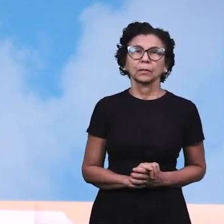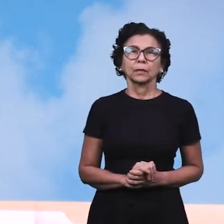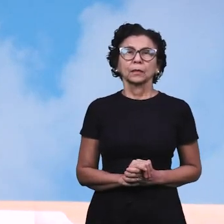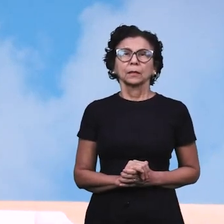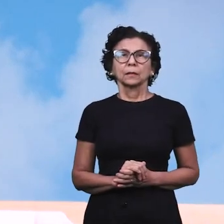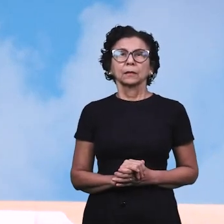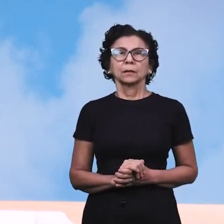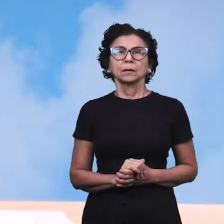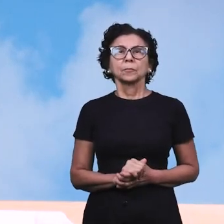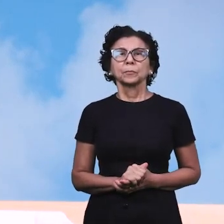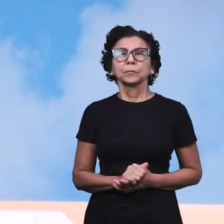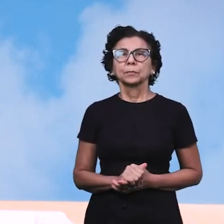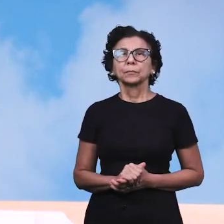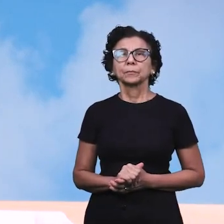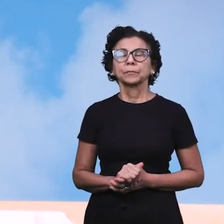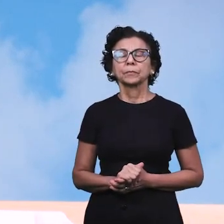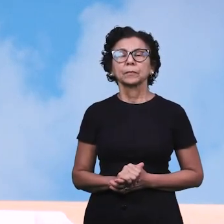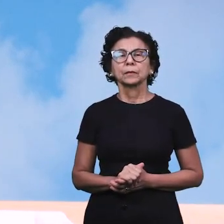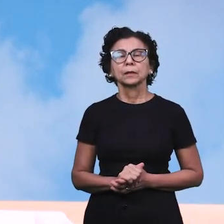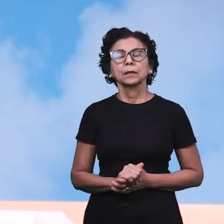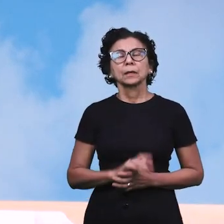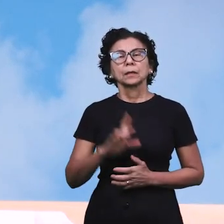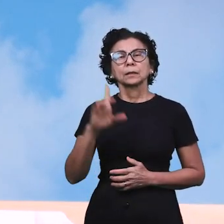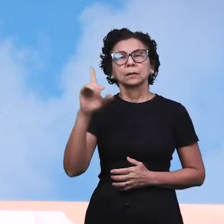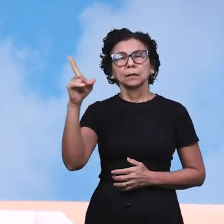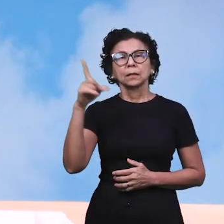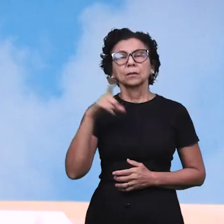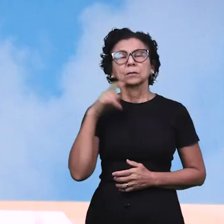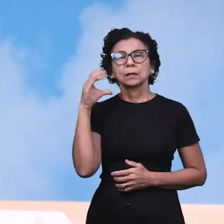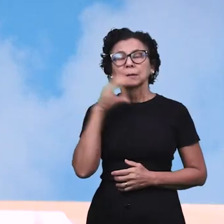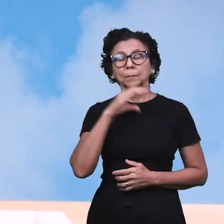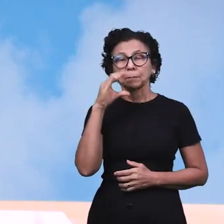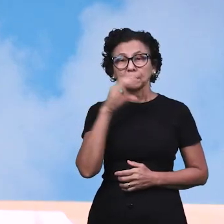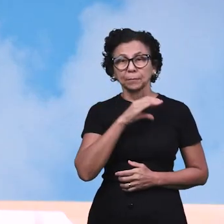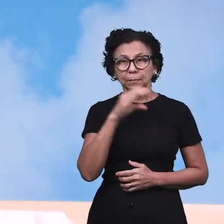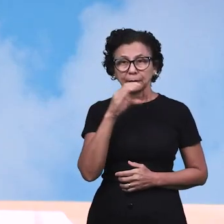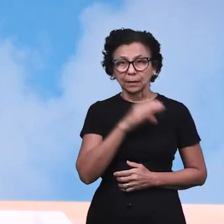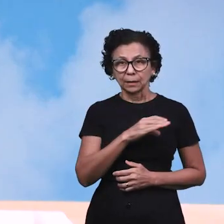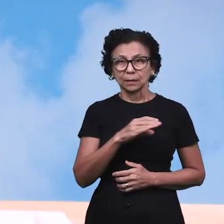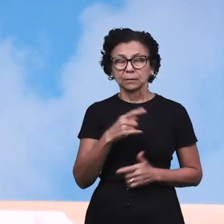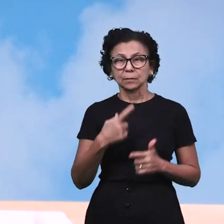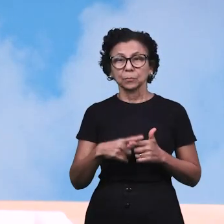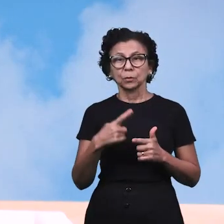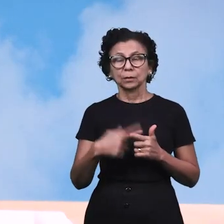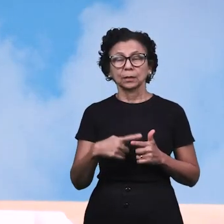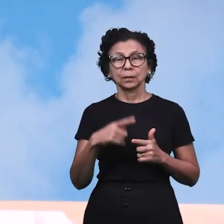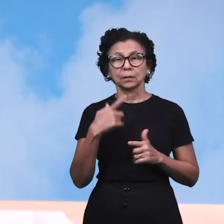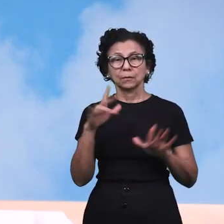se apressa porque a sua família precisa desse alimento.